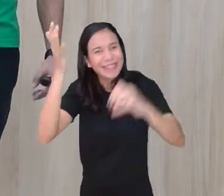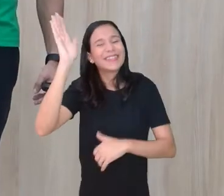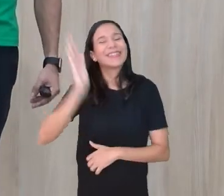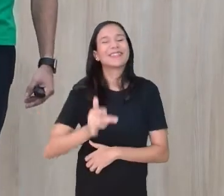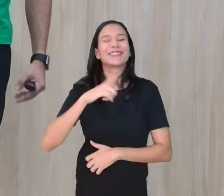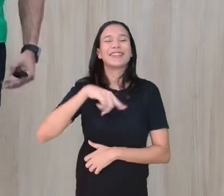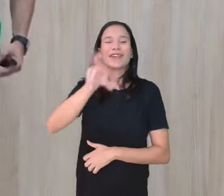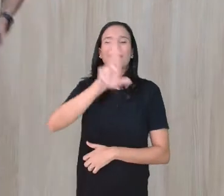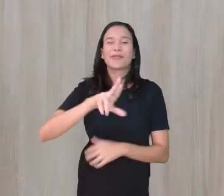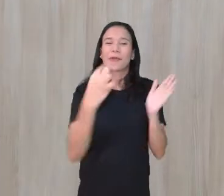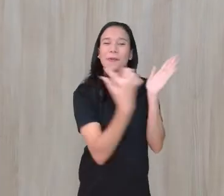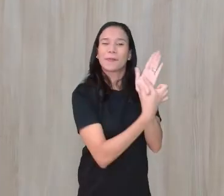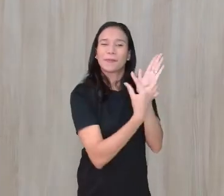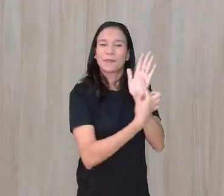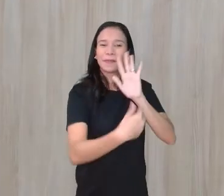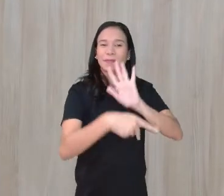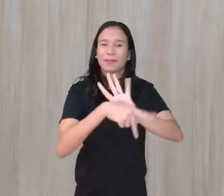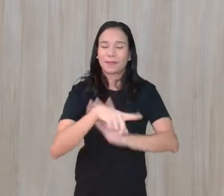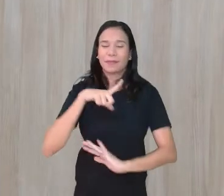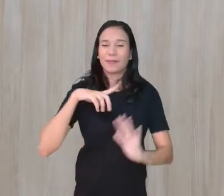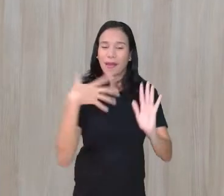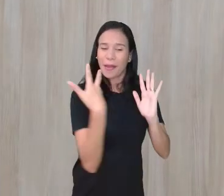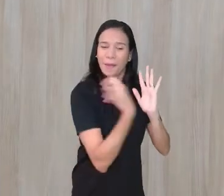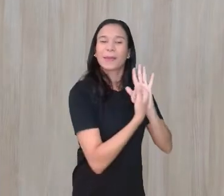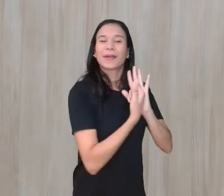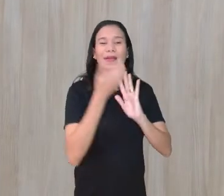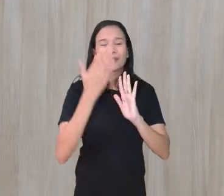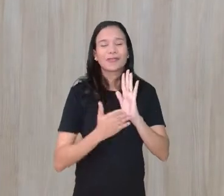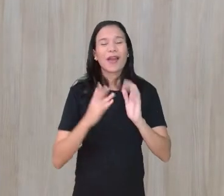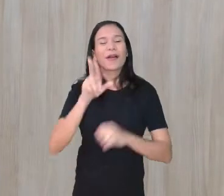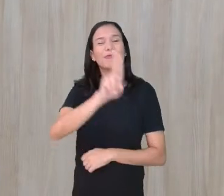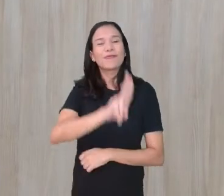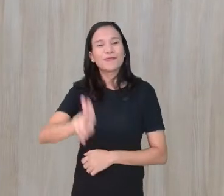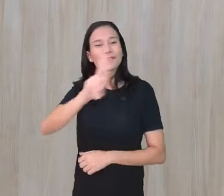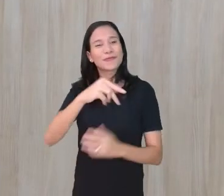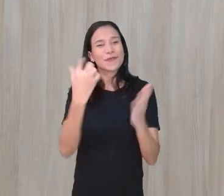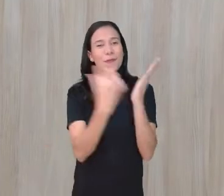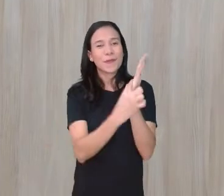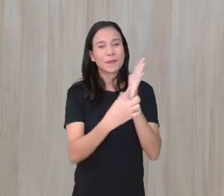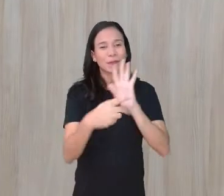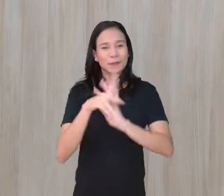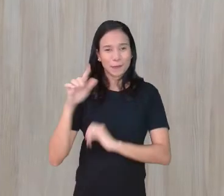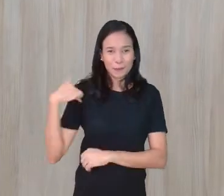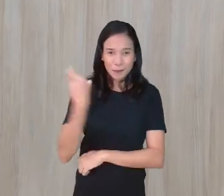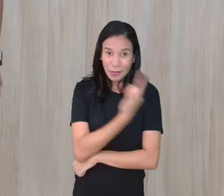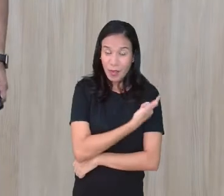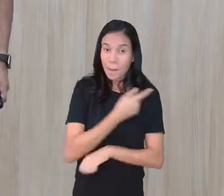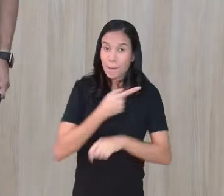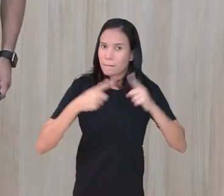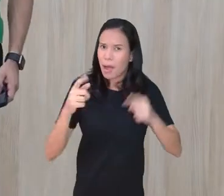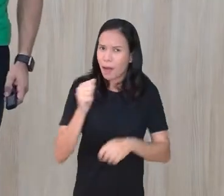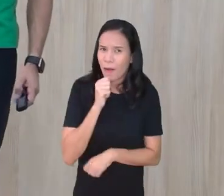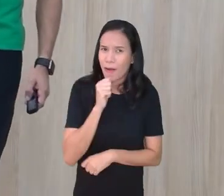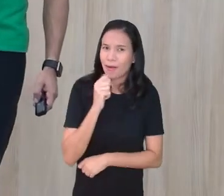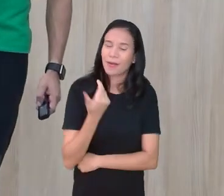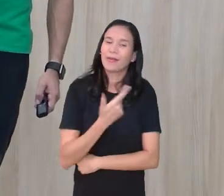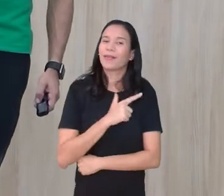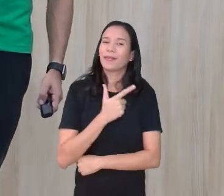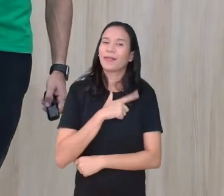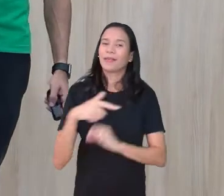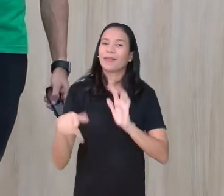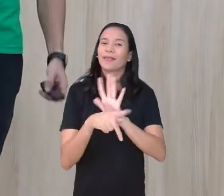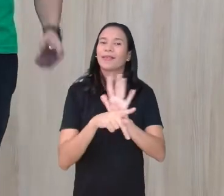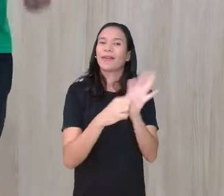já baixou aí, você já fez o download e já logou aí no nosso aplicativo. Se você ainda não fez o download do